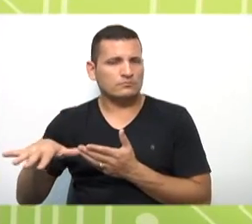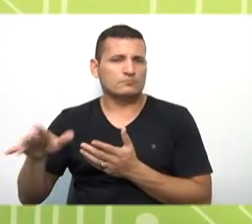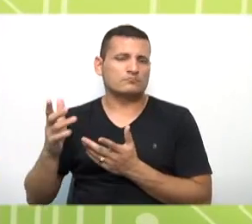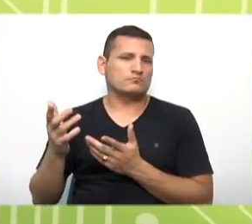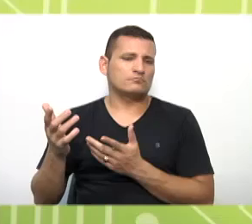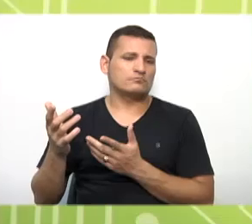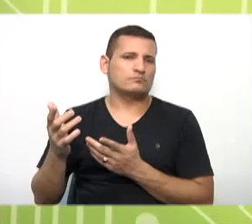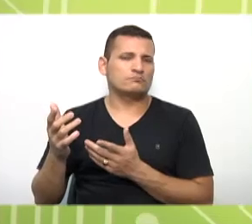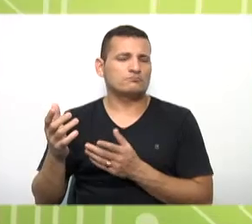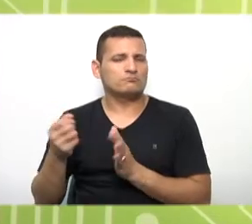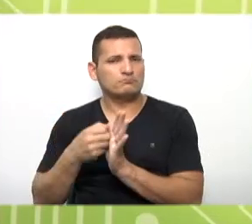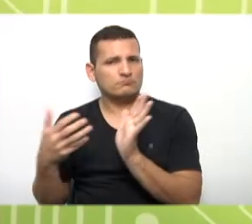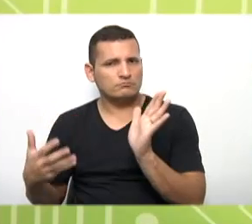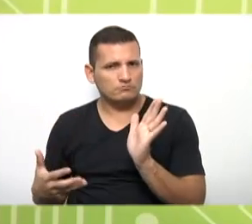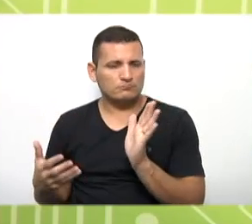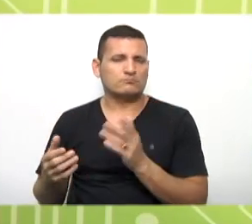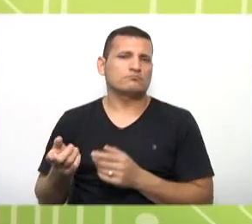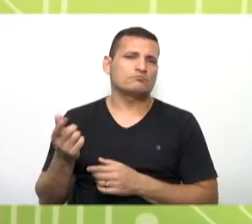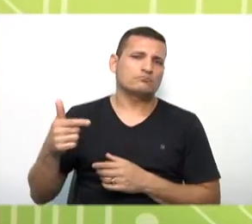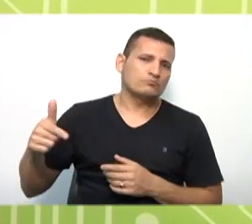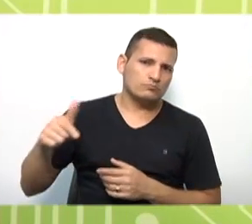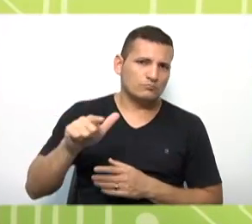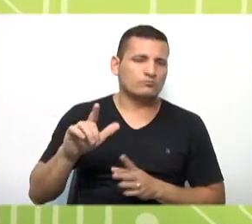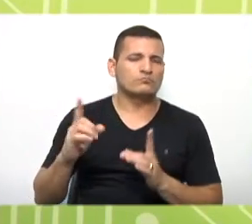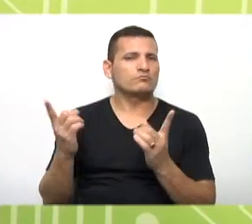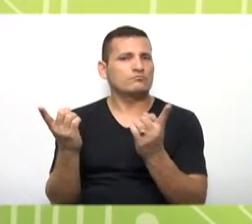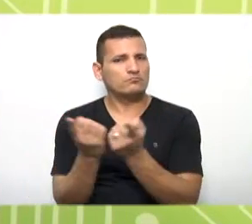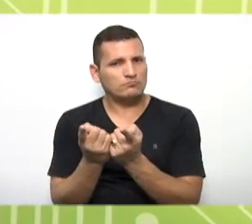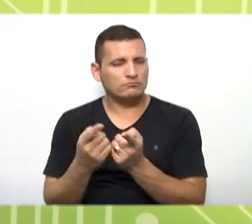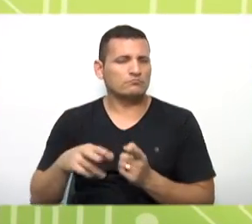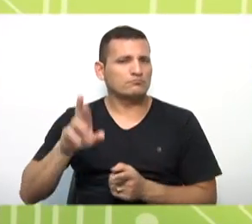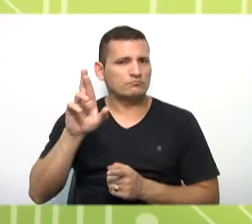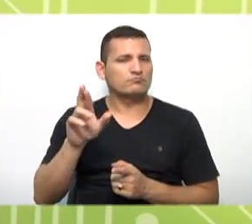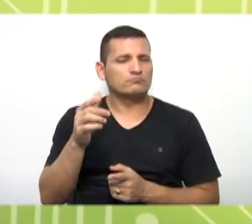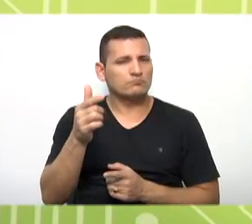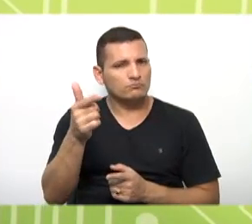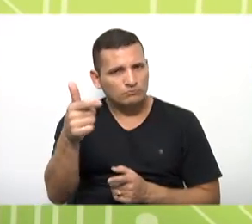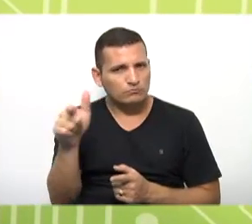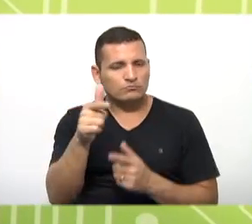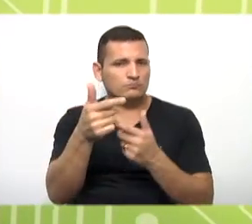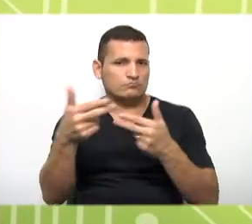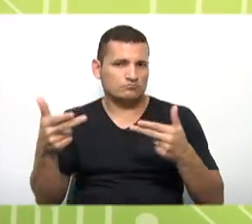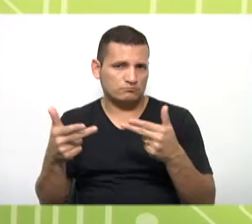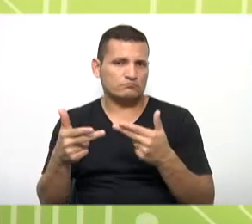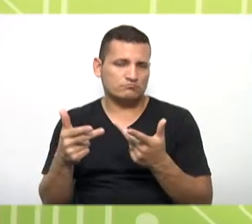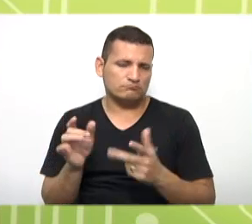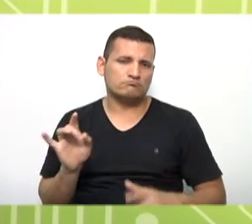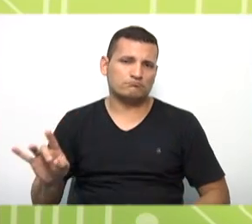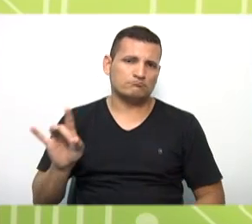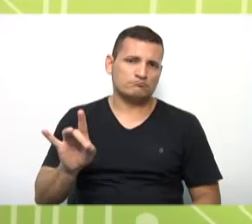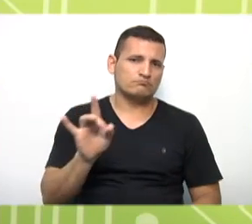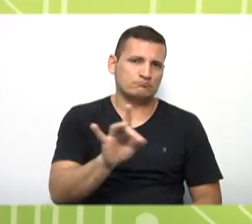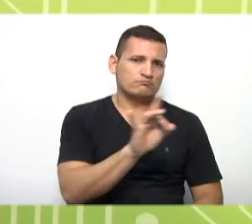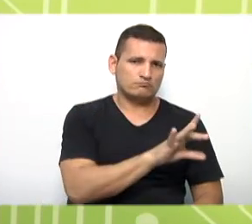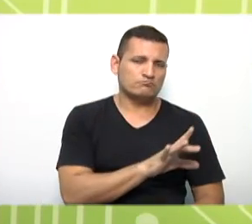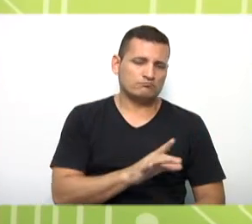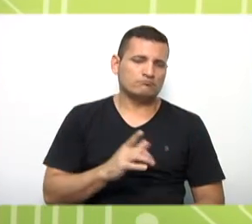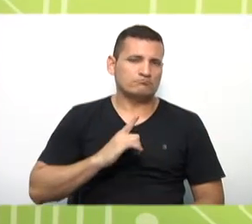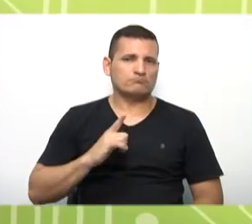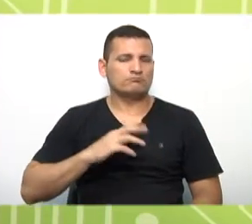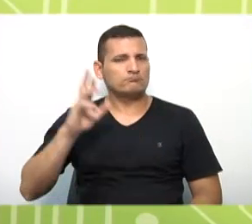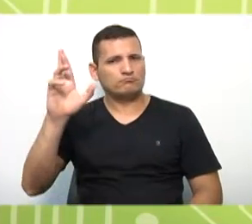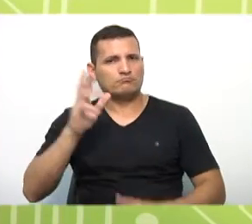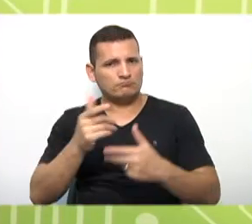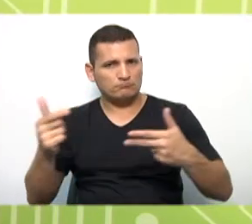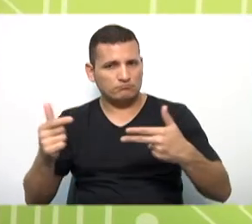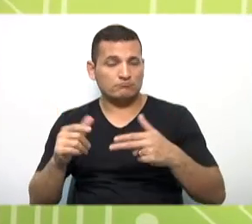tais aspectos, tal departamento vai tomar decisões a outros aspectos. Então, é importante que a gente esteja